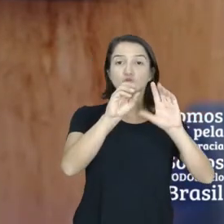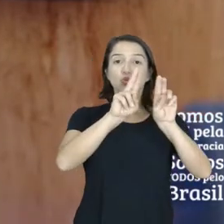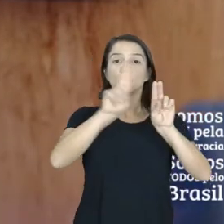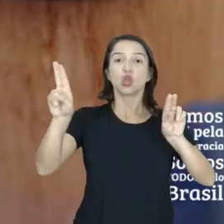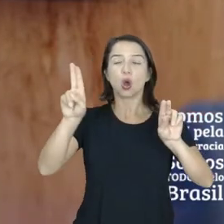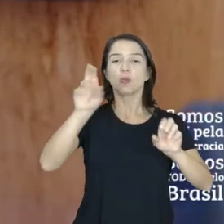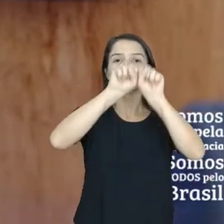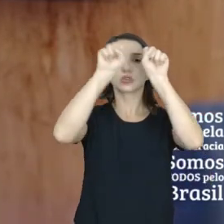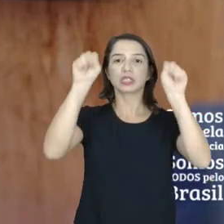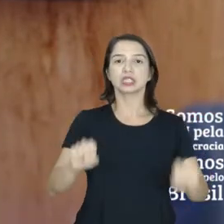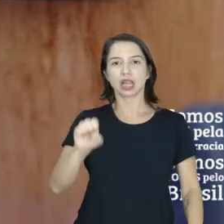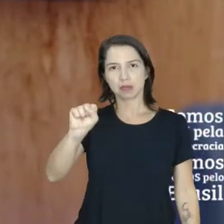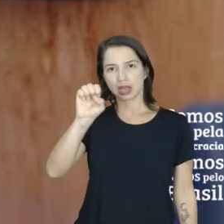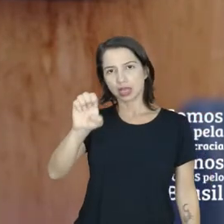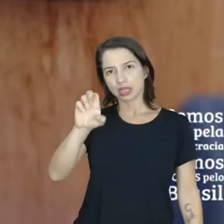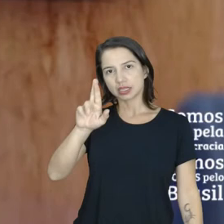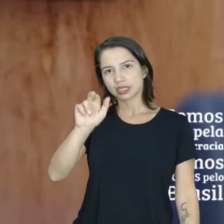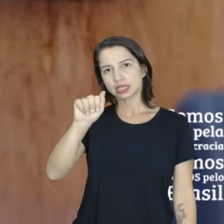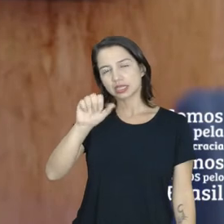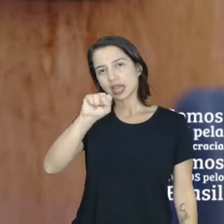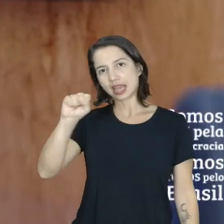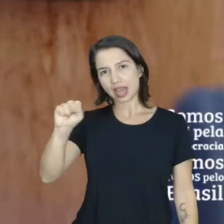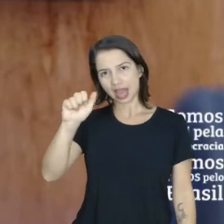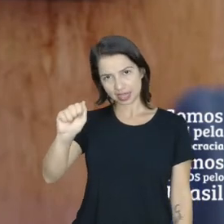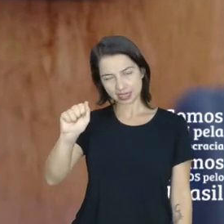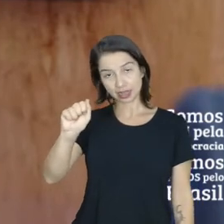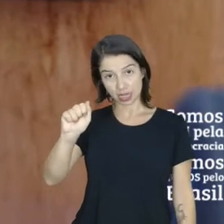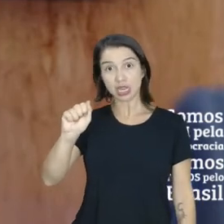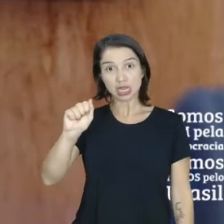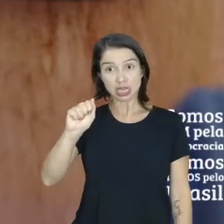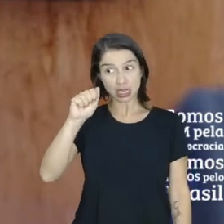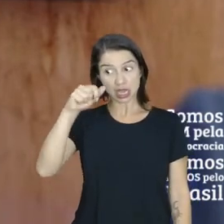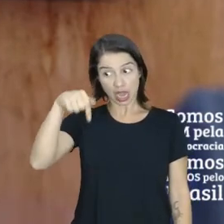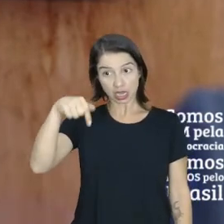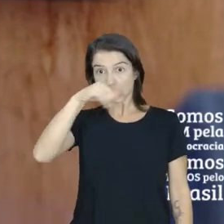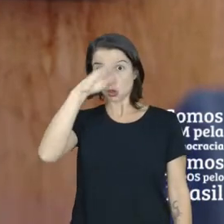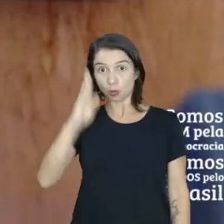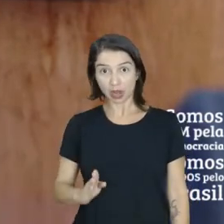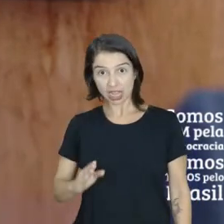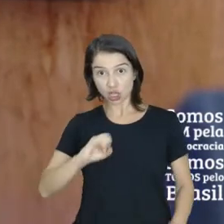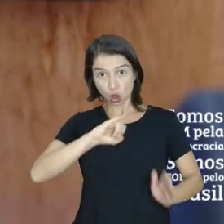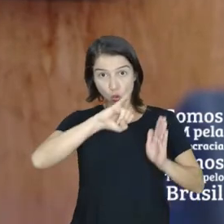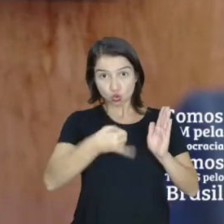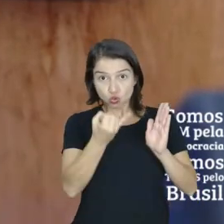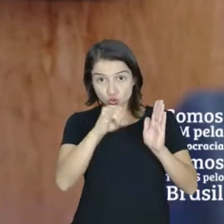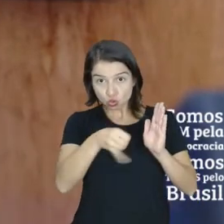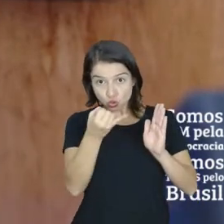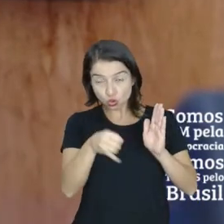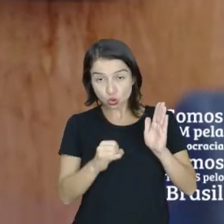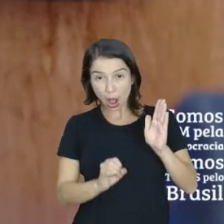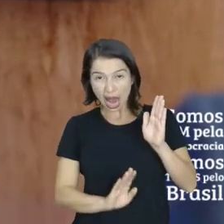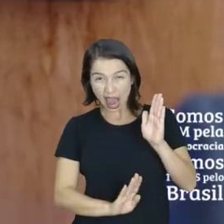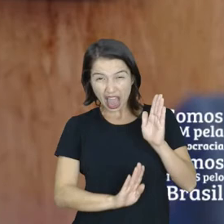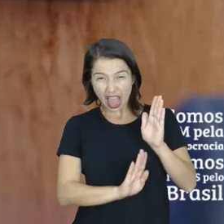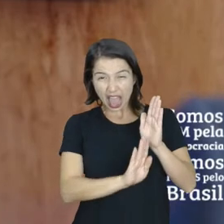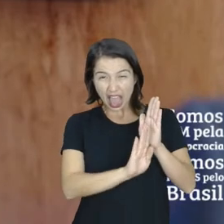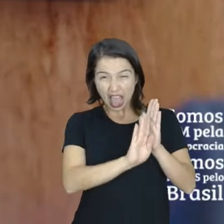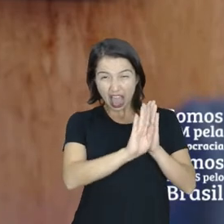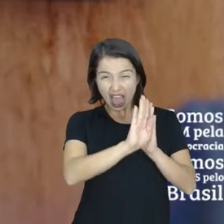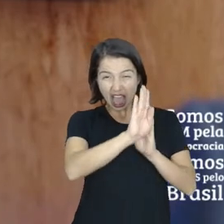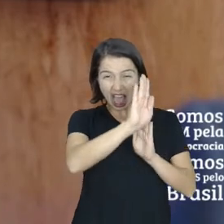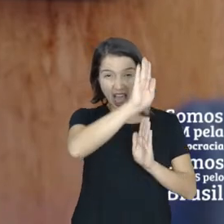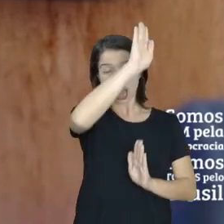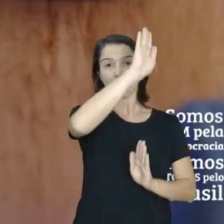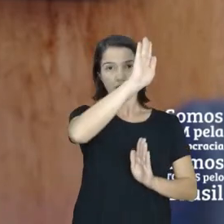Pessoa endividada aqui, ela fica insolvente. Então, o presidente Lula lançou um programa, o Desenrola, para ajudar